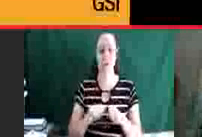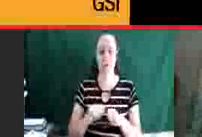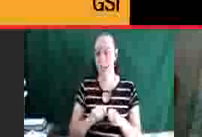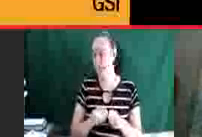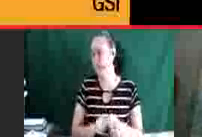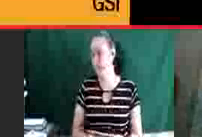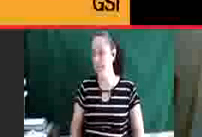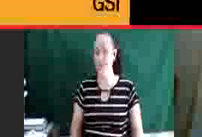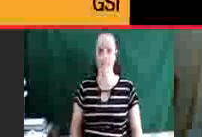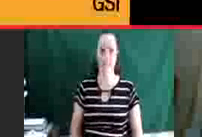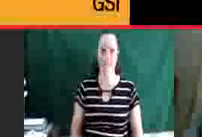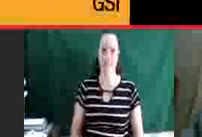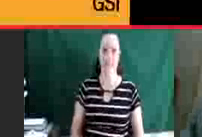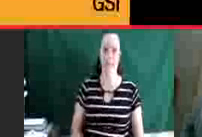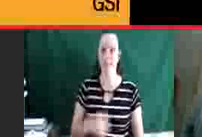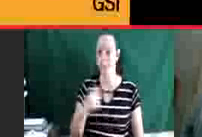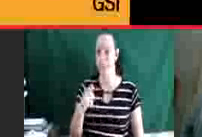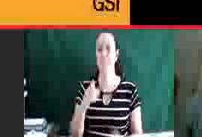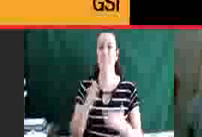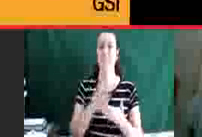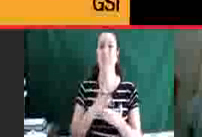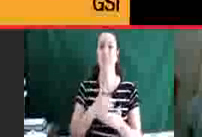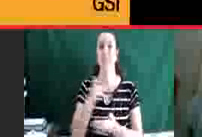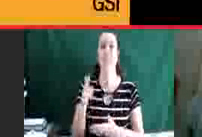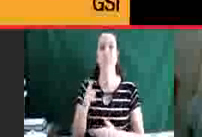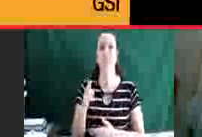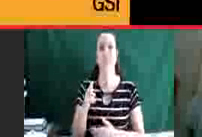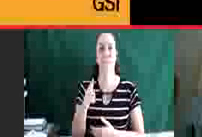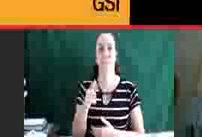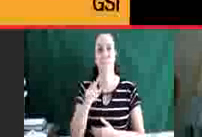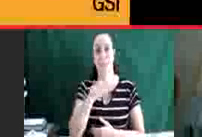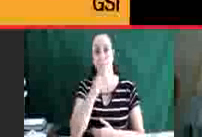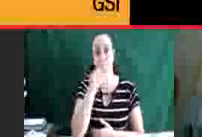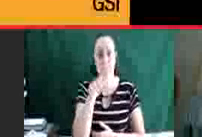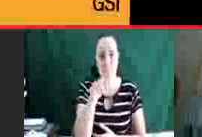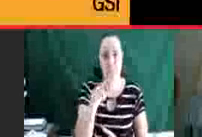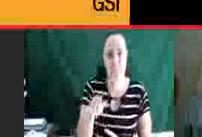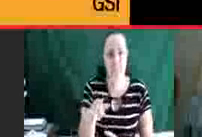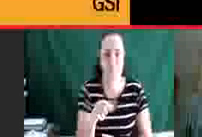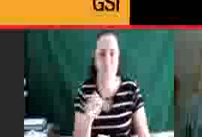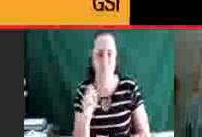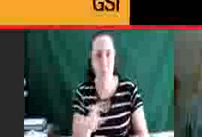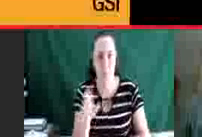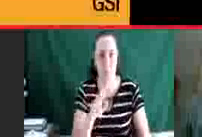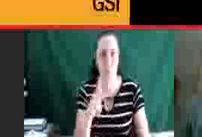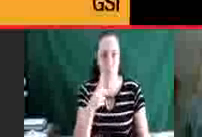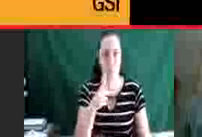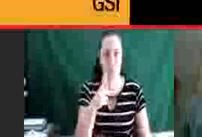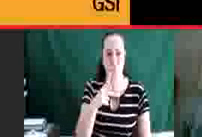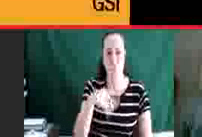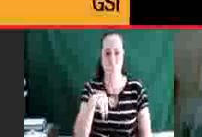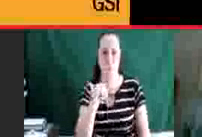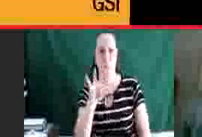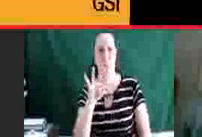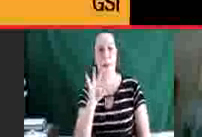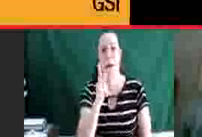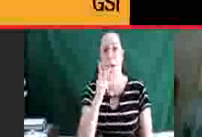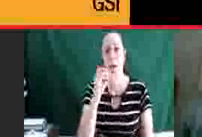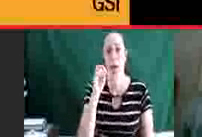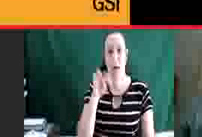seu cliente, se você vai fazer testes de vulnerabilidade externamente, de fora para